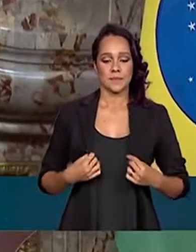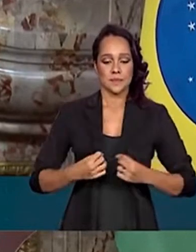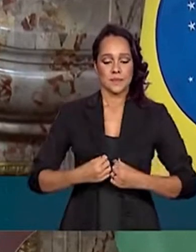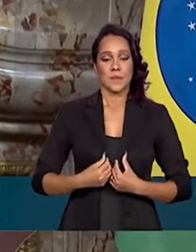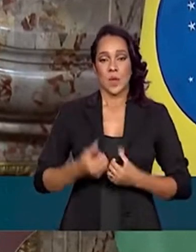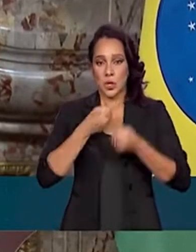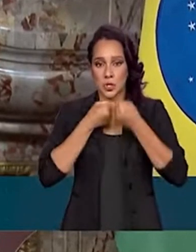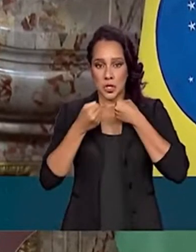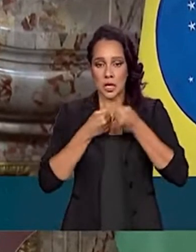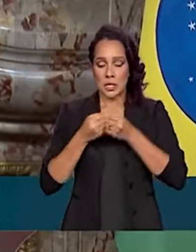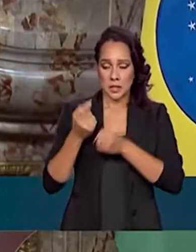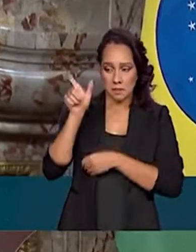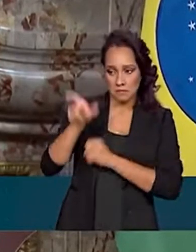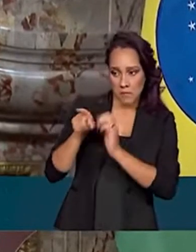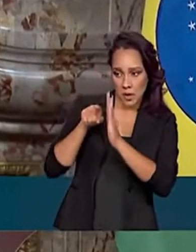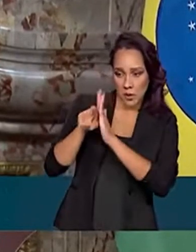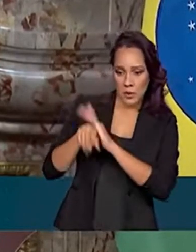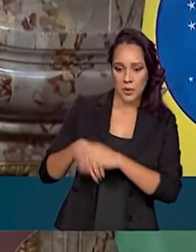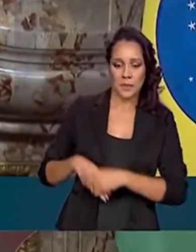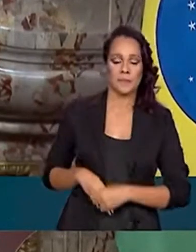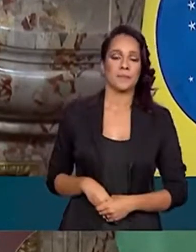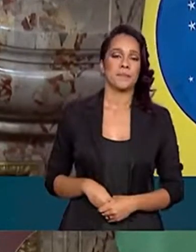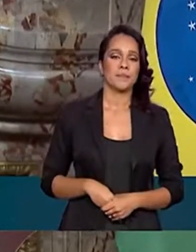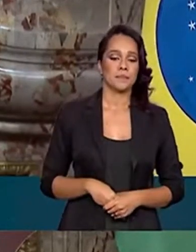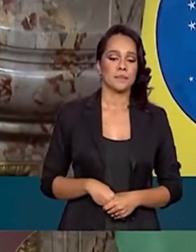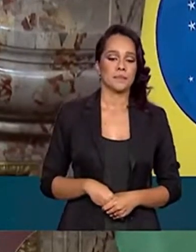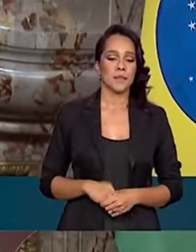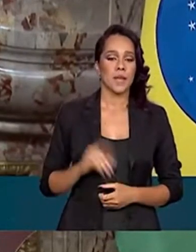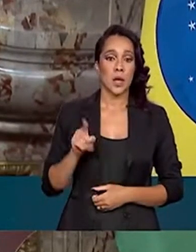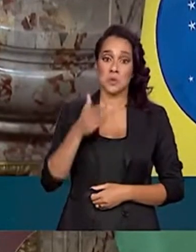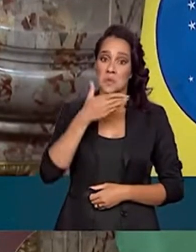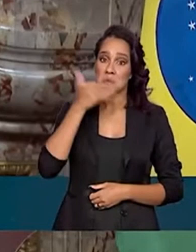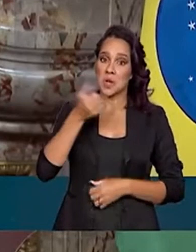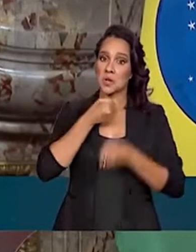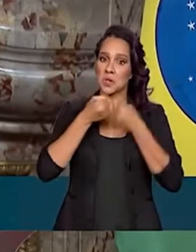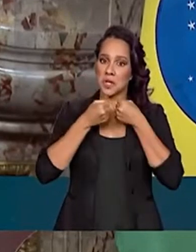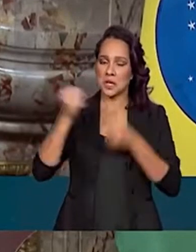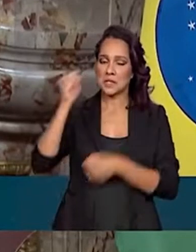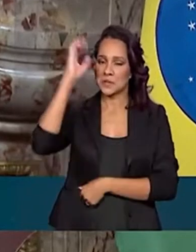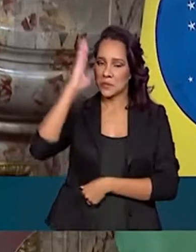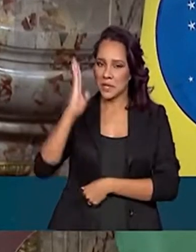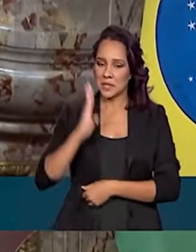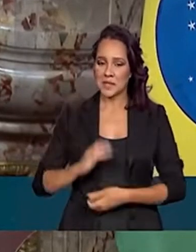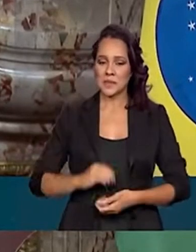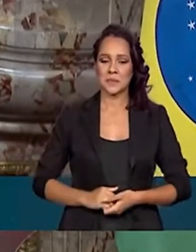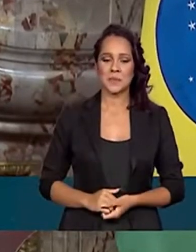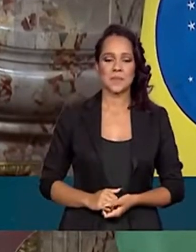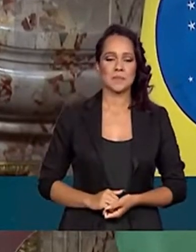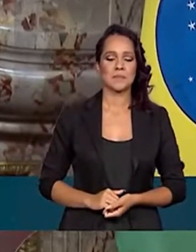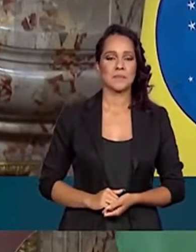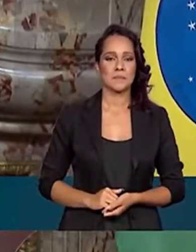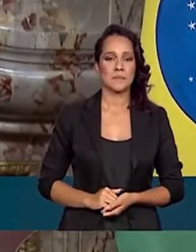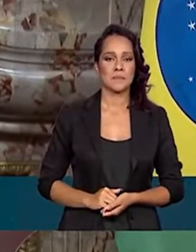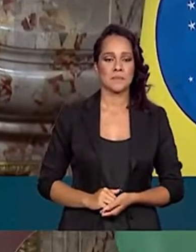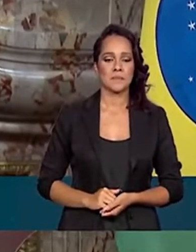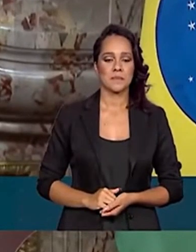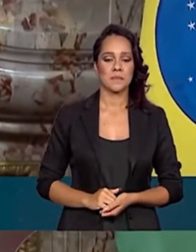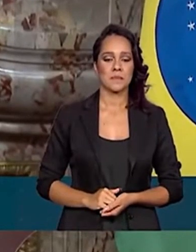O jornalista que fez a pergunta, el periodista que hizo la pregunta, é um dos melhores jornalistas brasileiros, es uno de los mejores periodistas